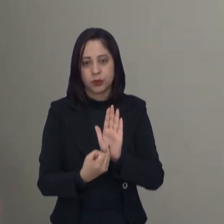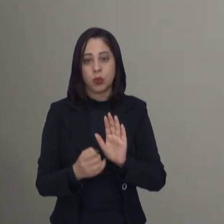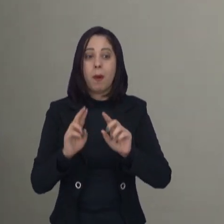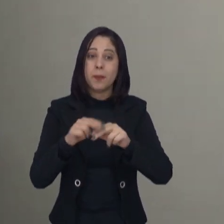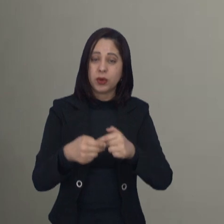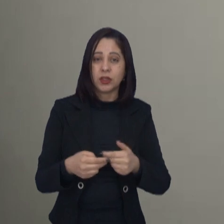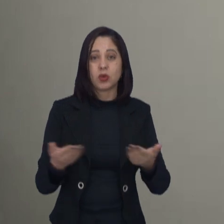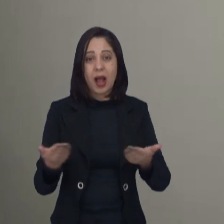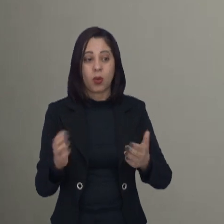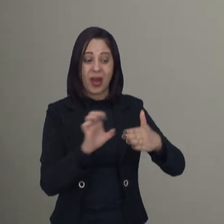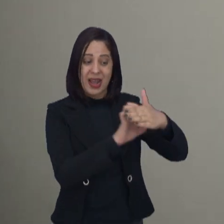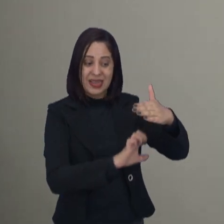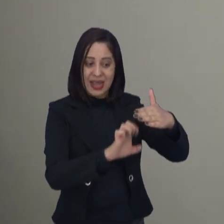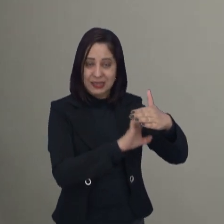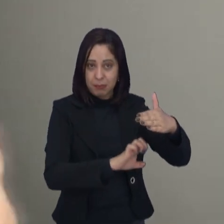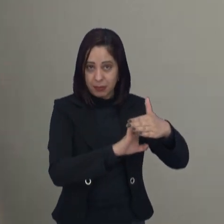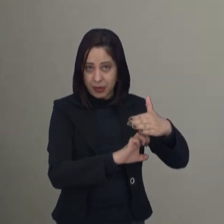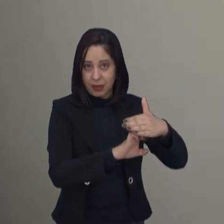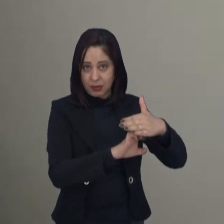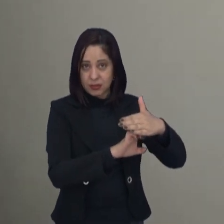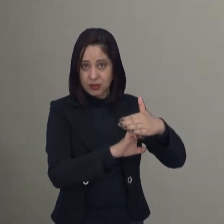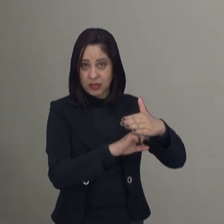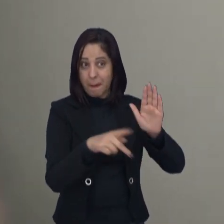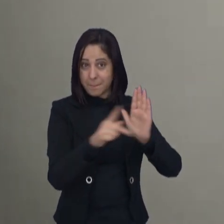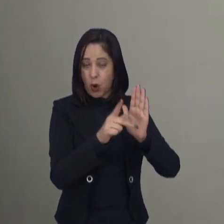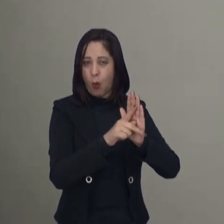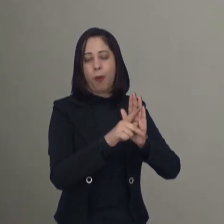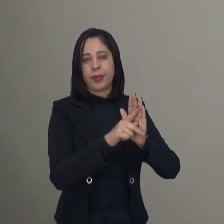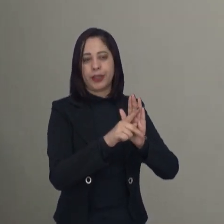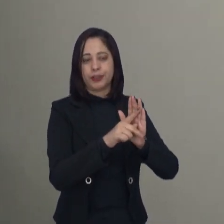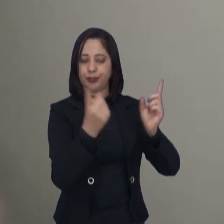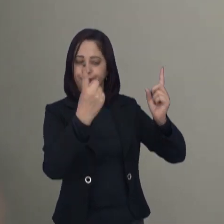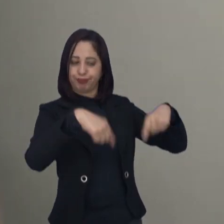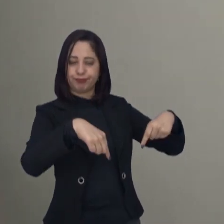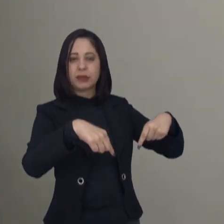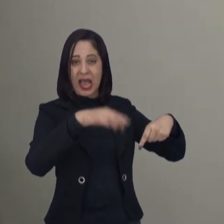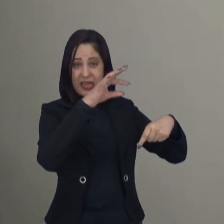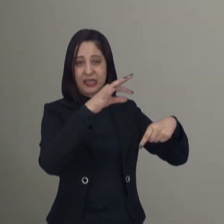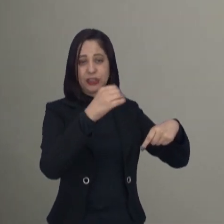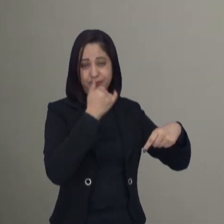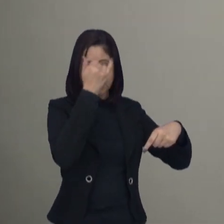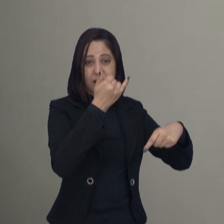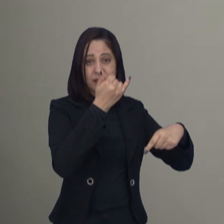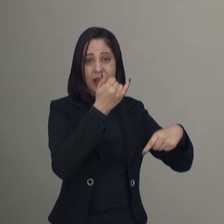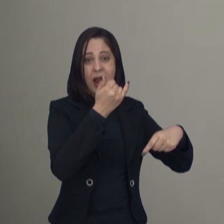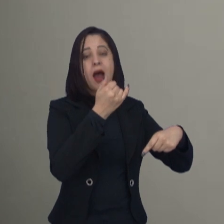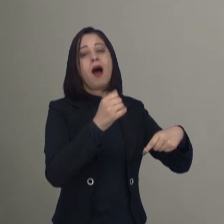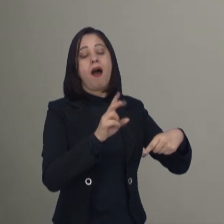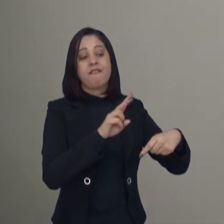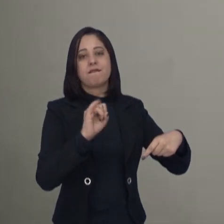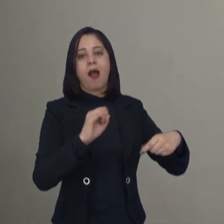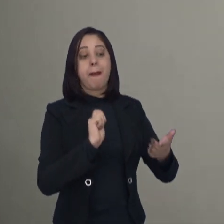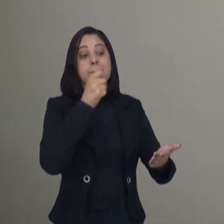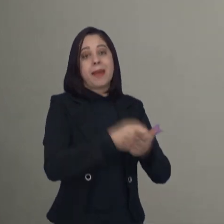empresas passarão a ser taxadas e as reservas financeiras vão se aglomerar de todas essa verba, entendeu?